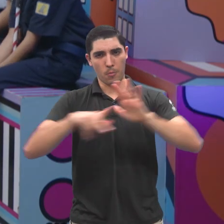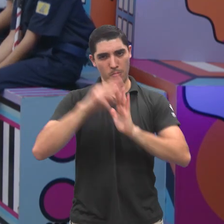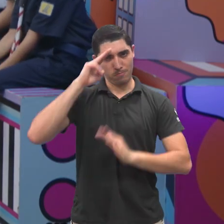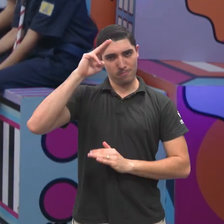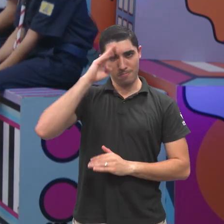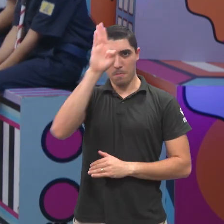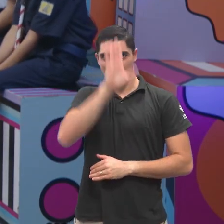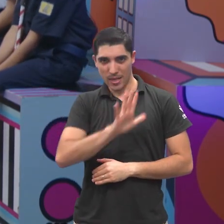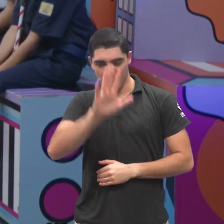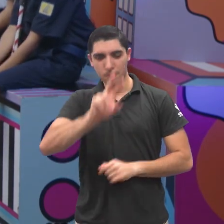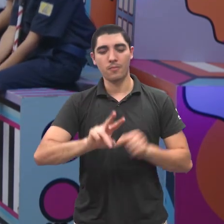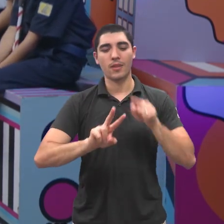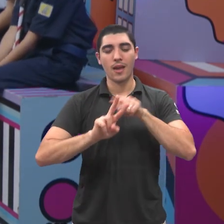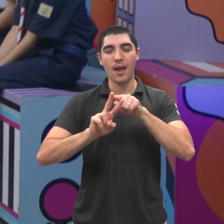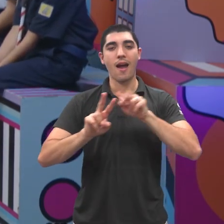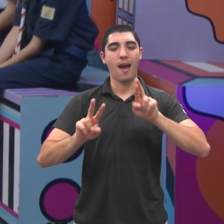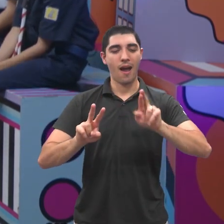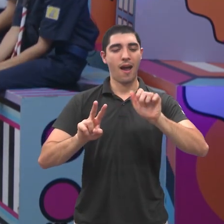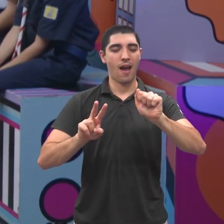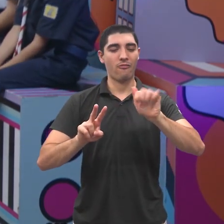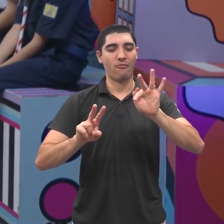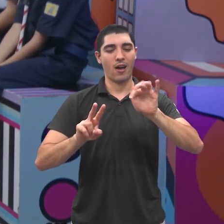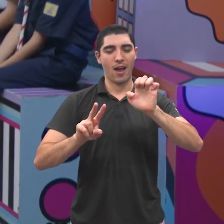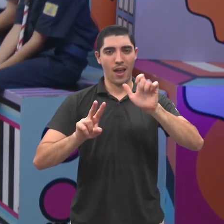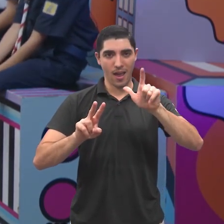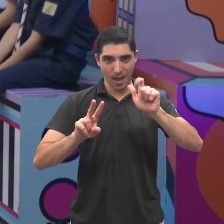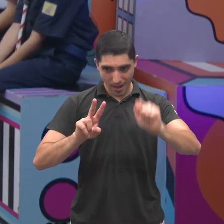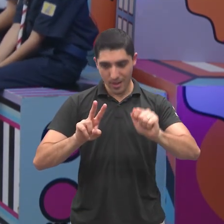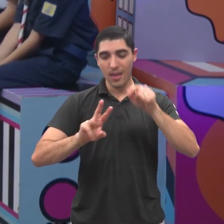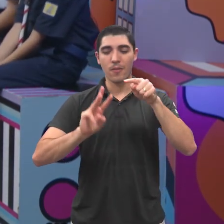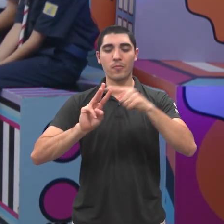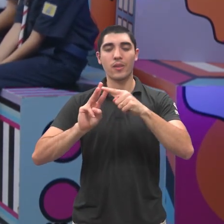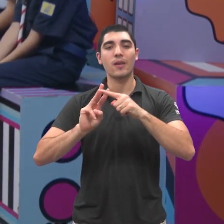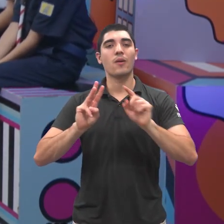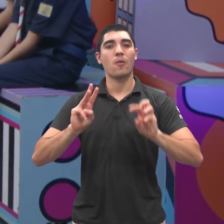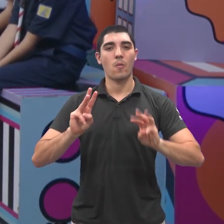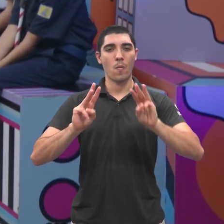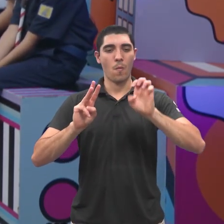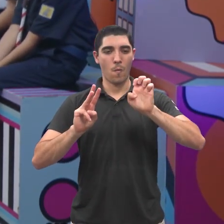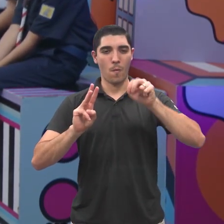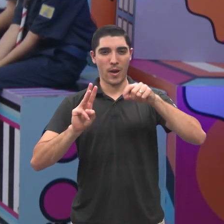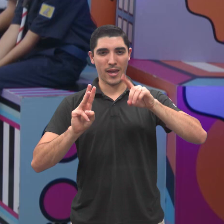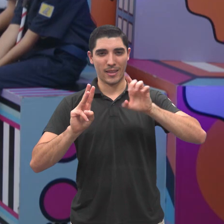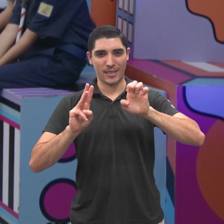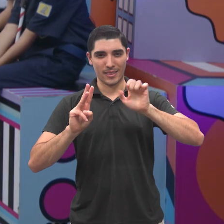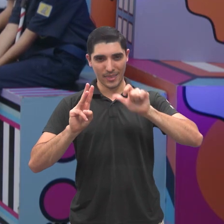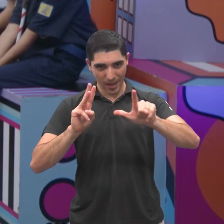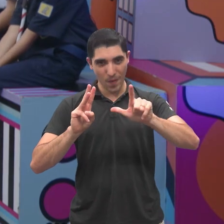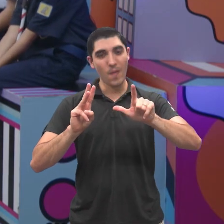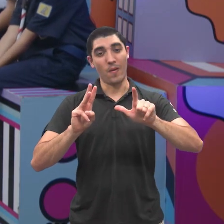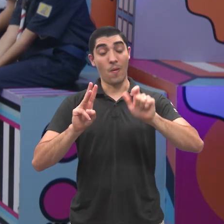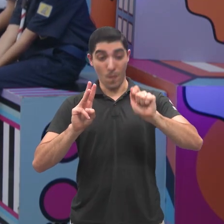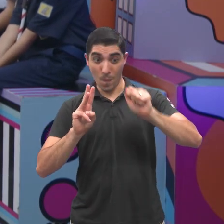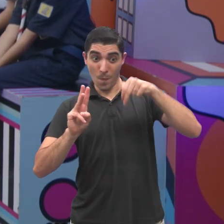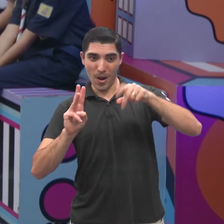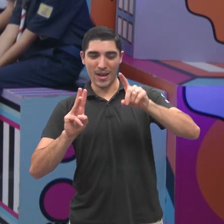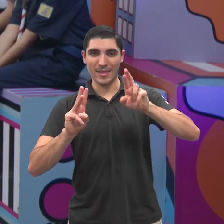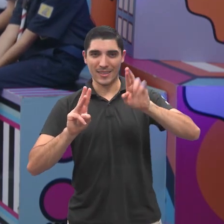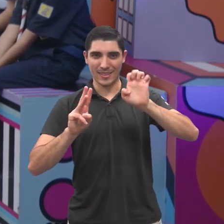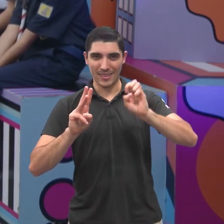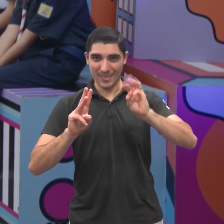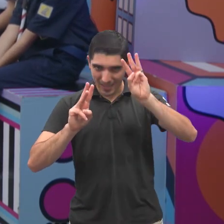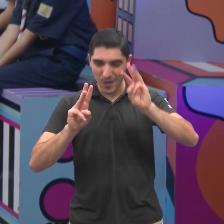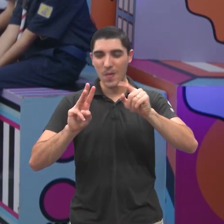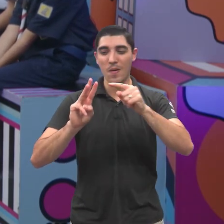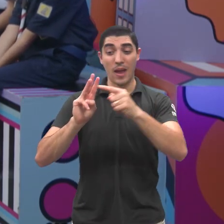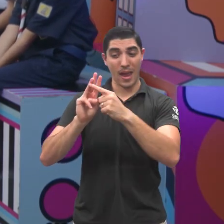Brasil, e a Rafaela e o Andrew, que são dois irmãos e que fazem parte do movimento. O Andrew ainda é um lobinho, está se preparando para ser escoteiro, e a Rafa